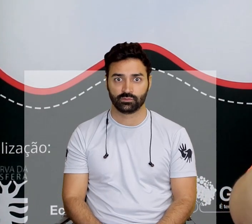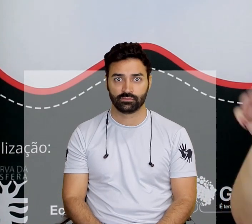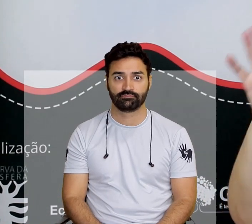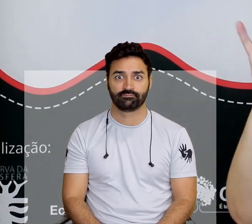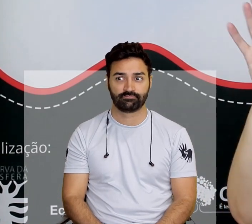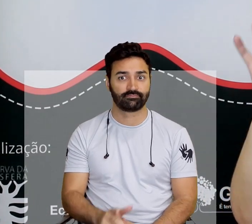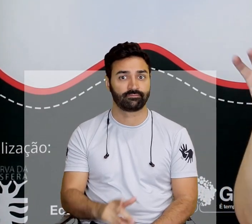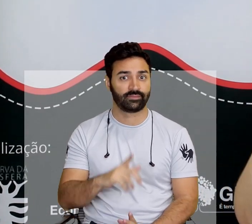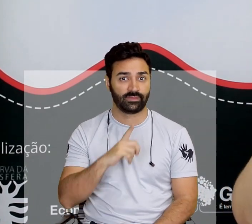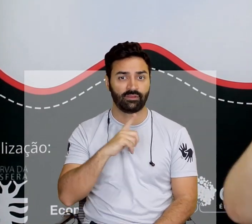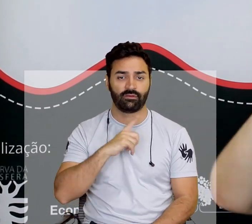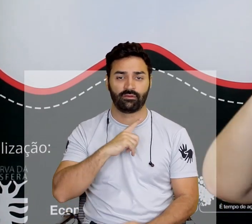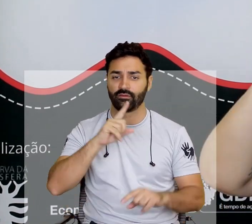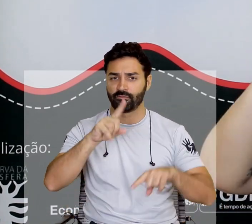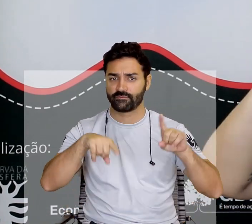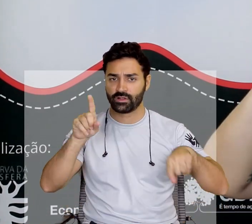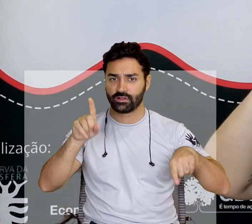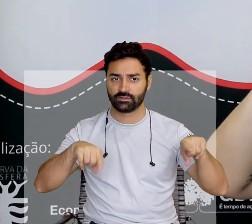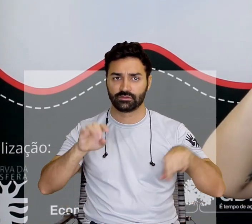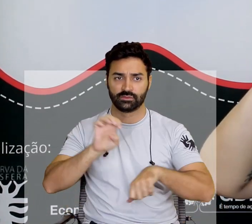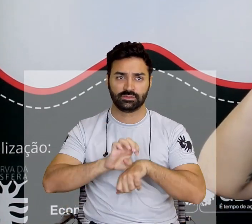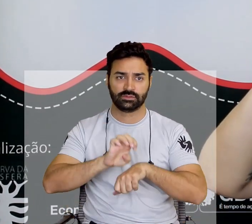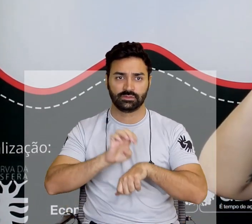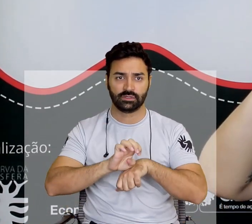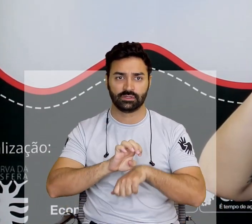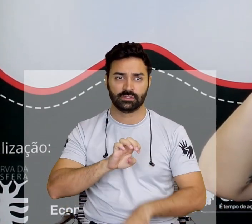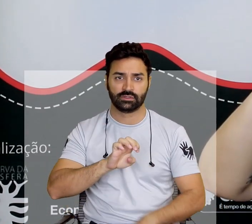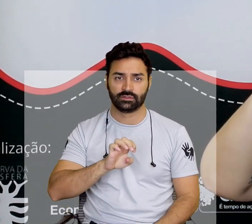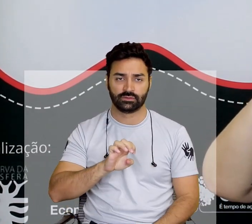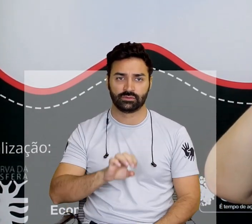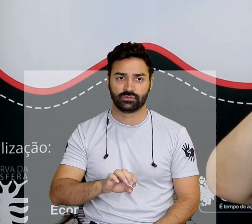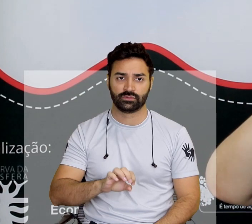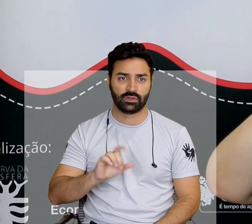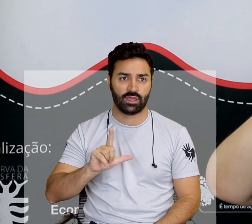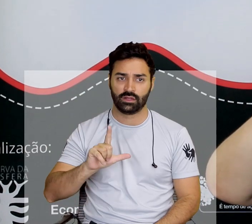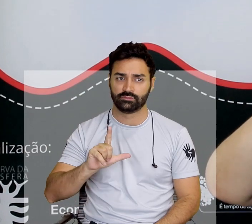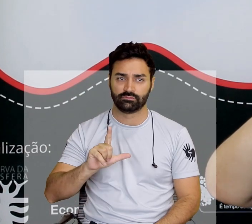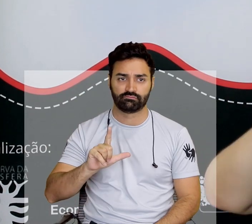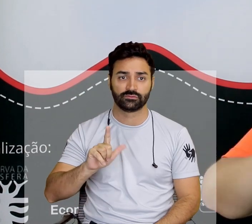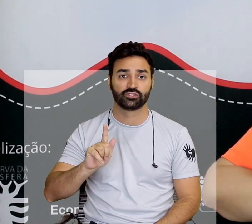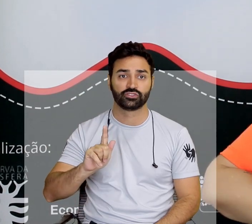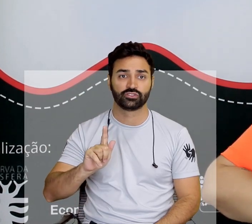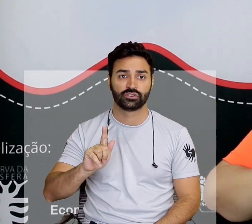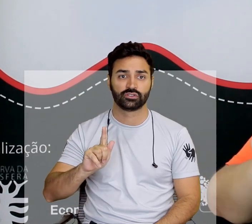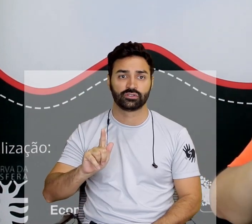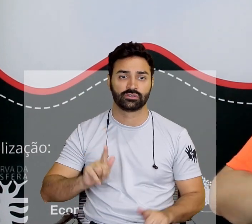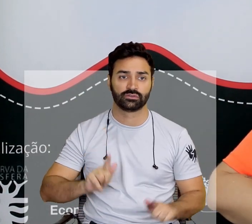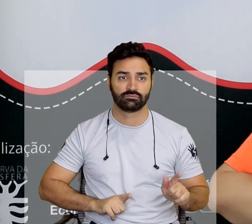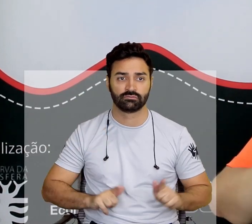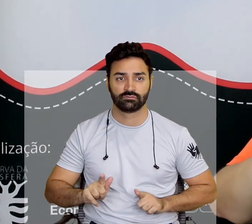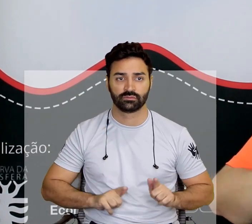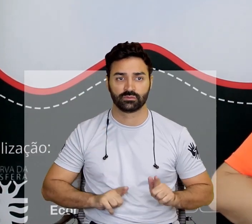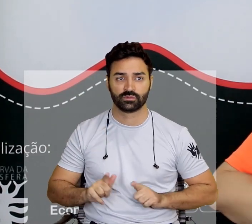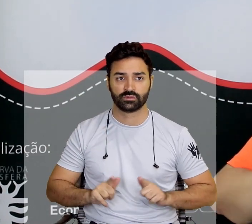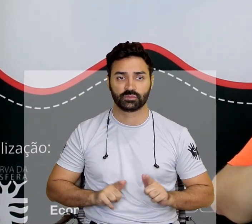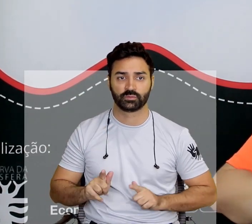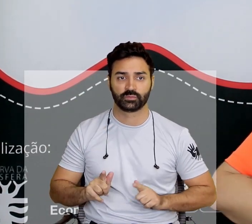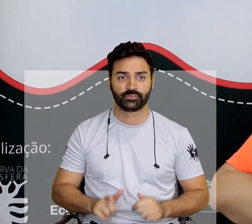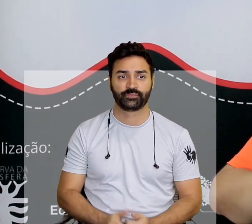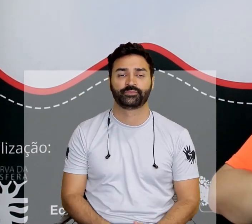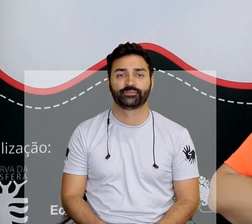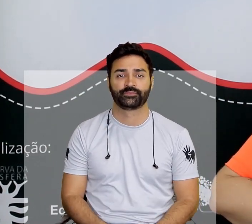uma variação de outros estados, ao invés de fazer a mão em L, faz a mão em G e encosta aqui, primo.